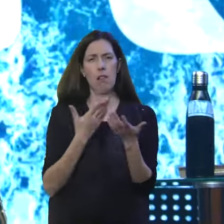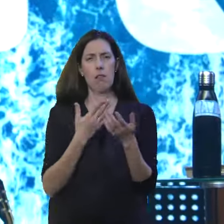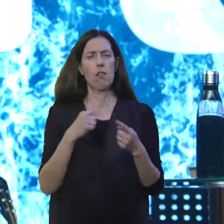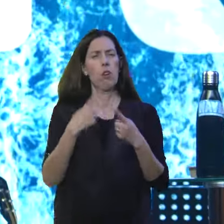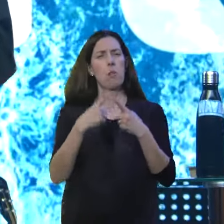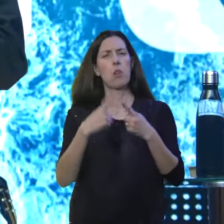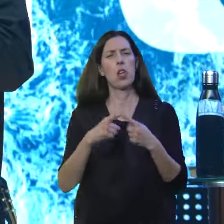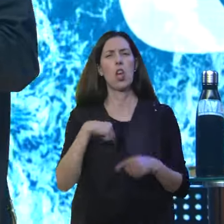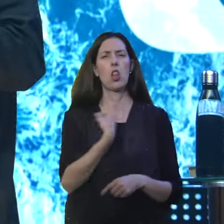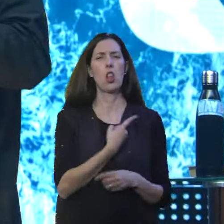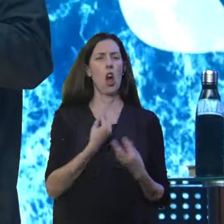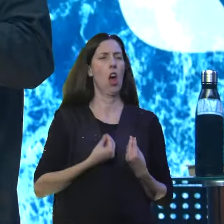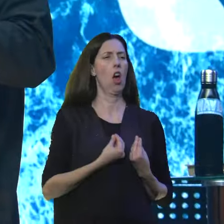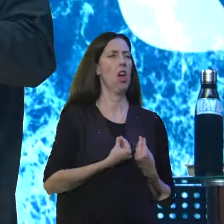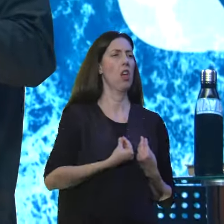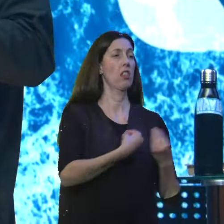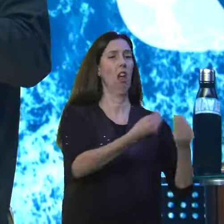todo mundo.